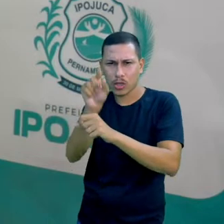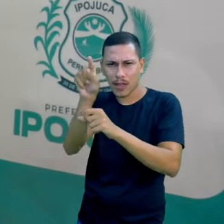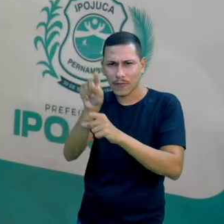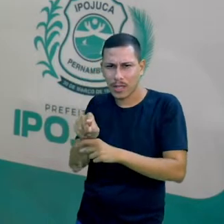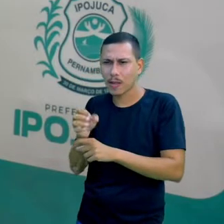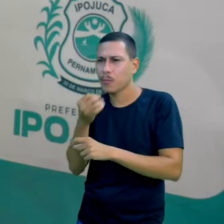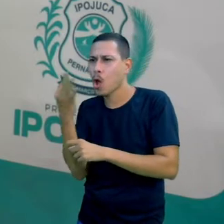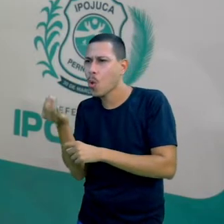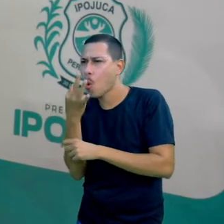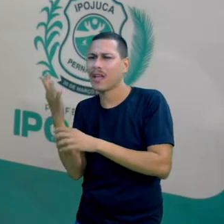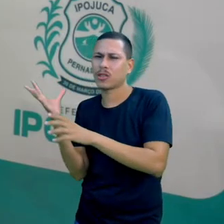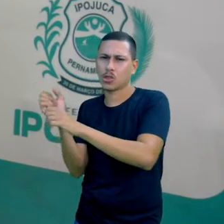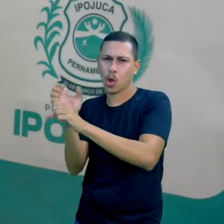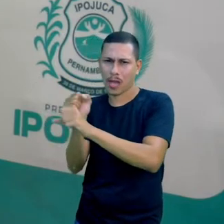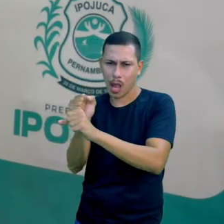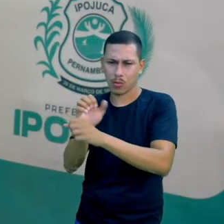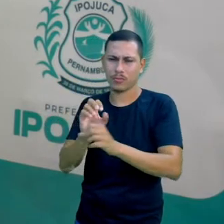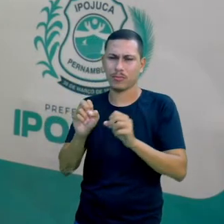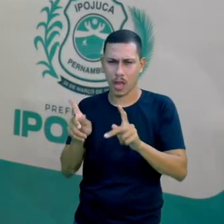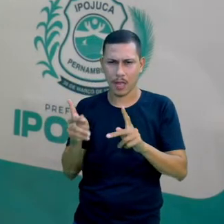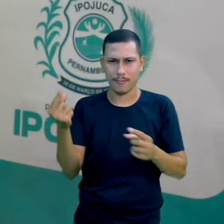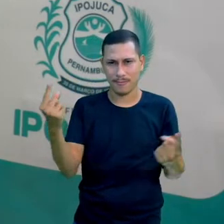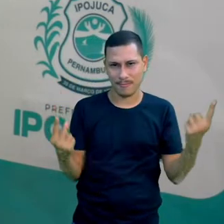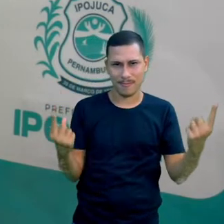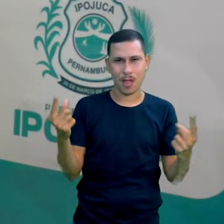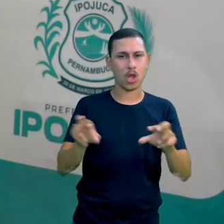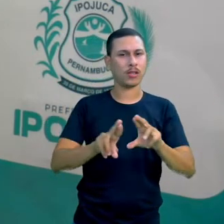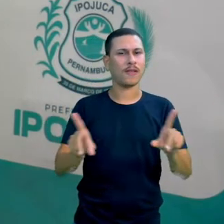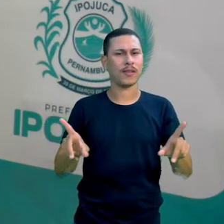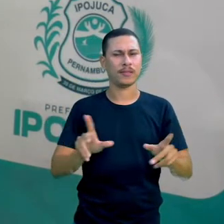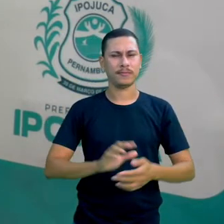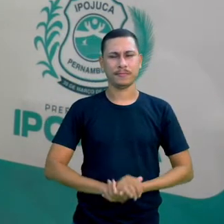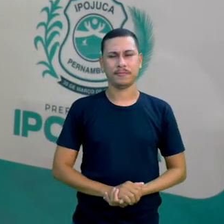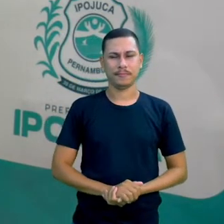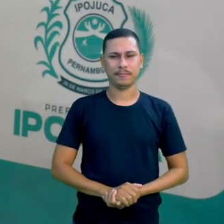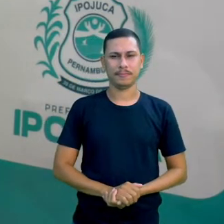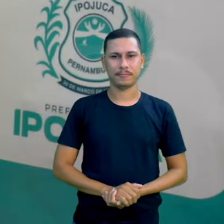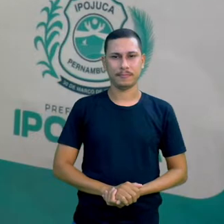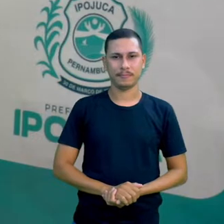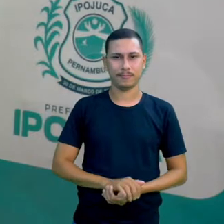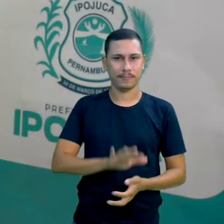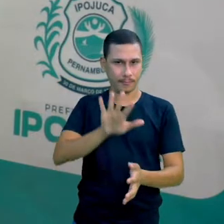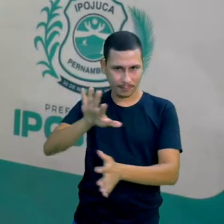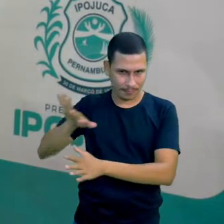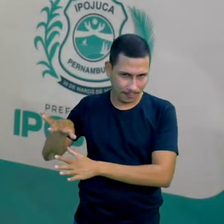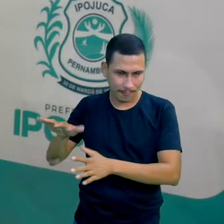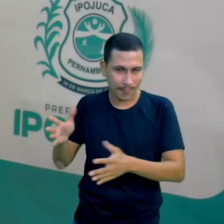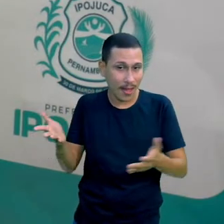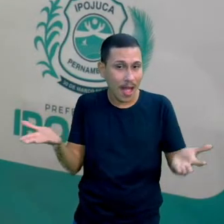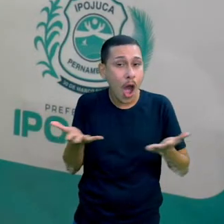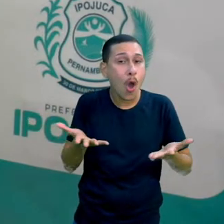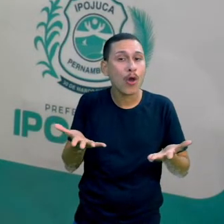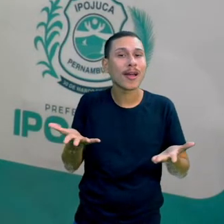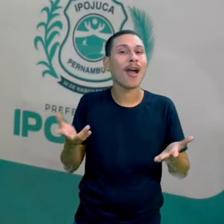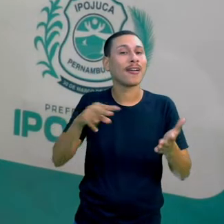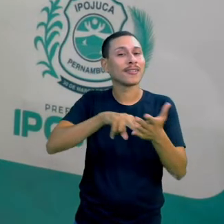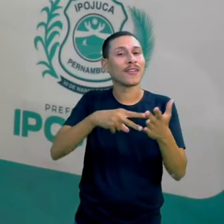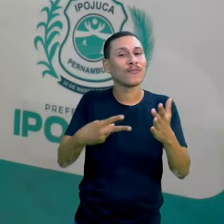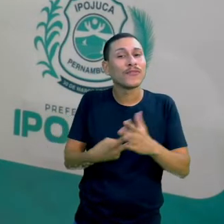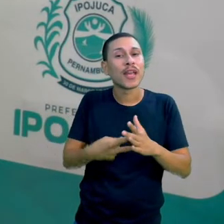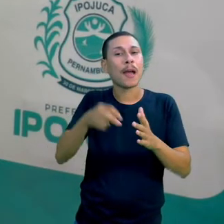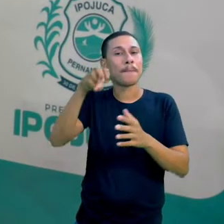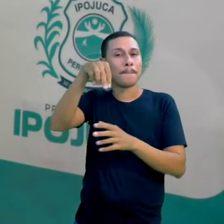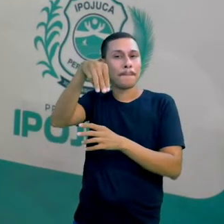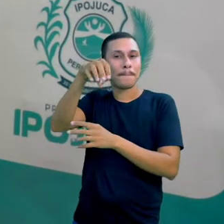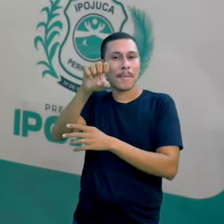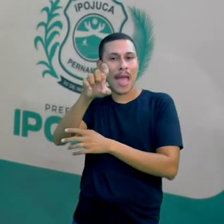ok? Vamos prosseguir. Agora nós vamos ver o que é mediana. A mediana